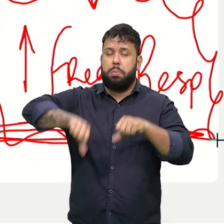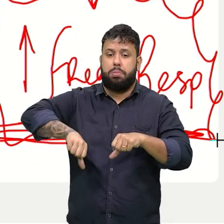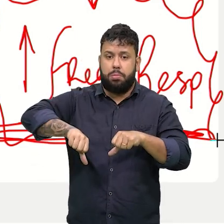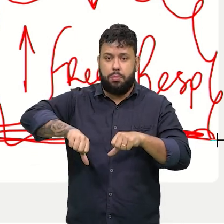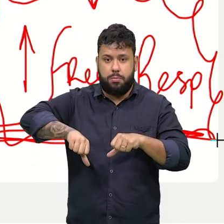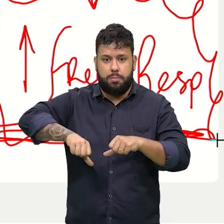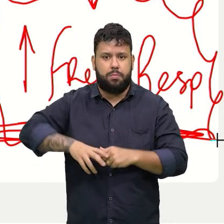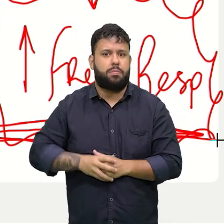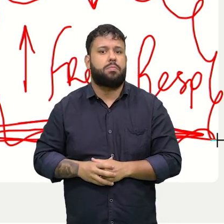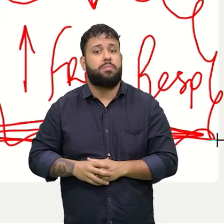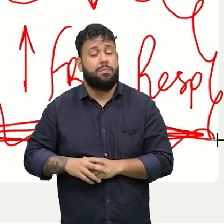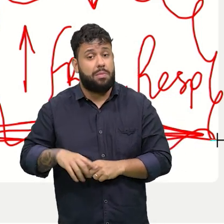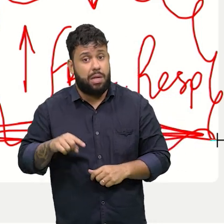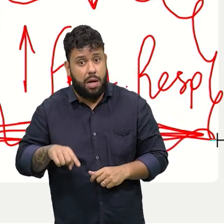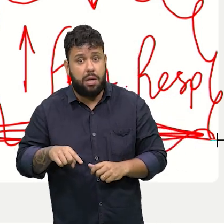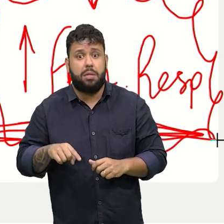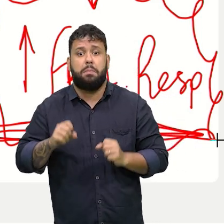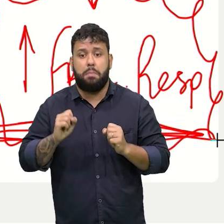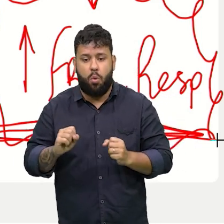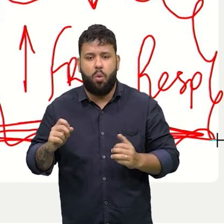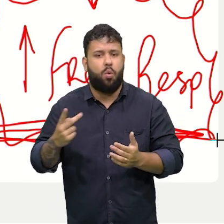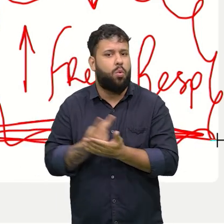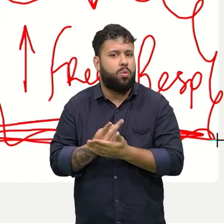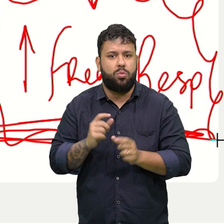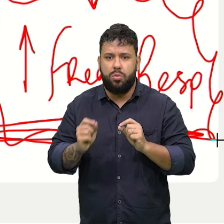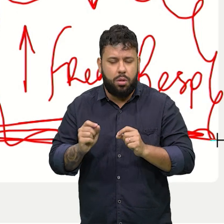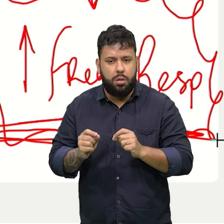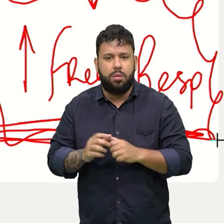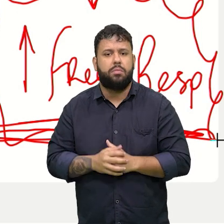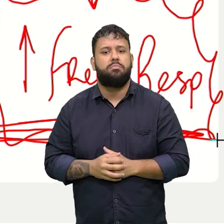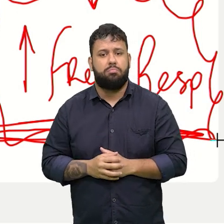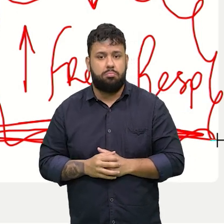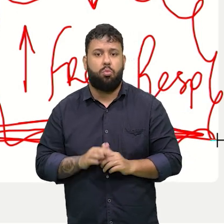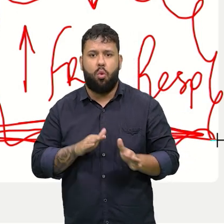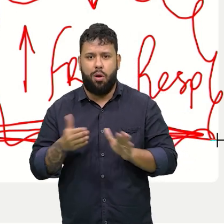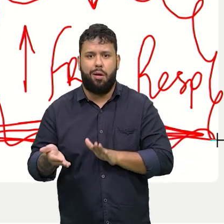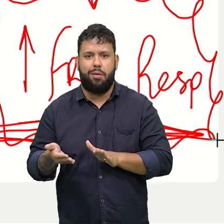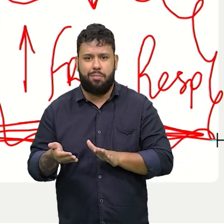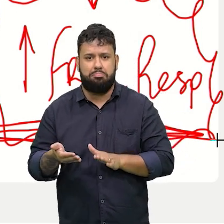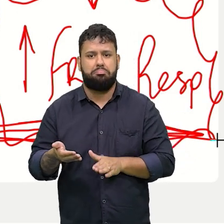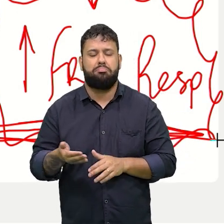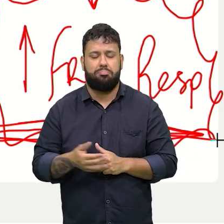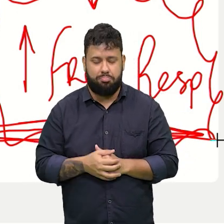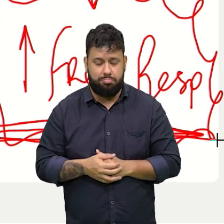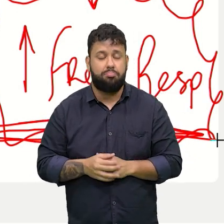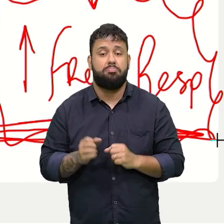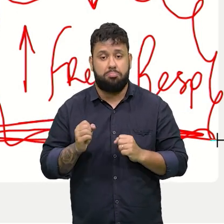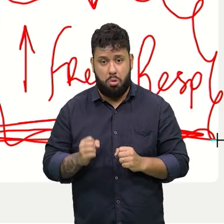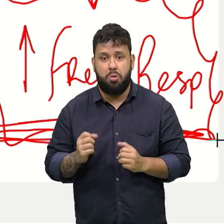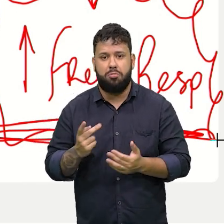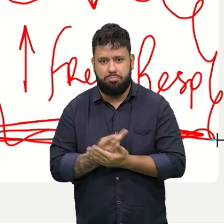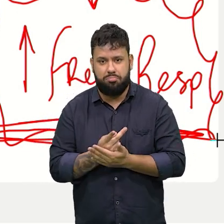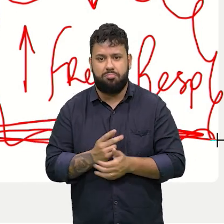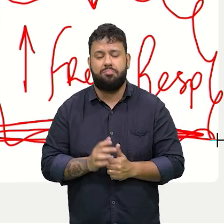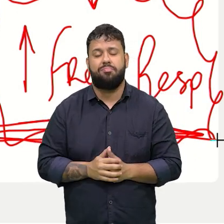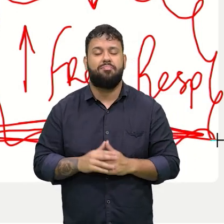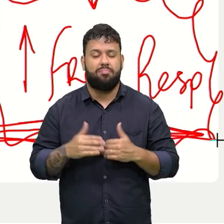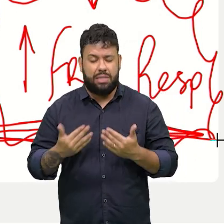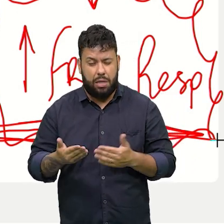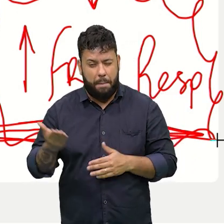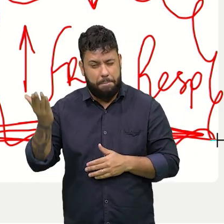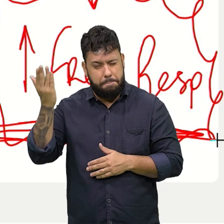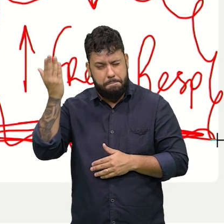cara. E aí, por acidente, você pode simplesmente morrer. Isso pode levar a óbito.